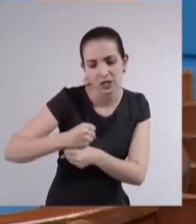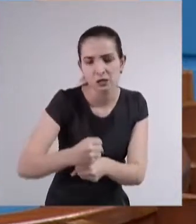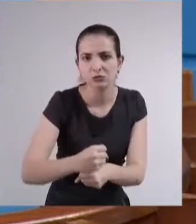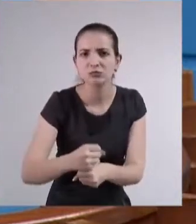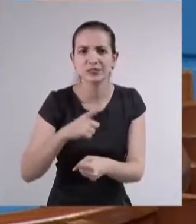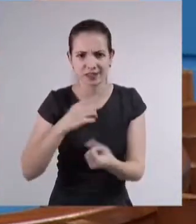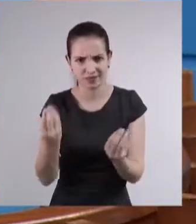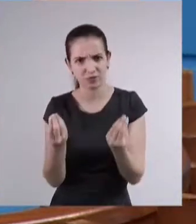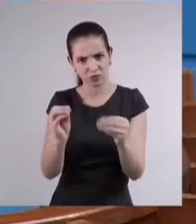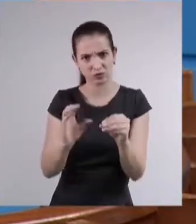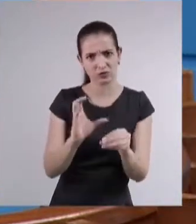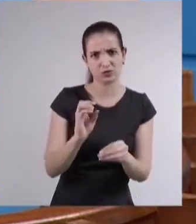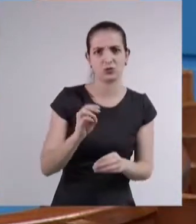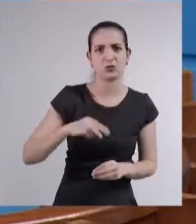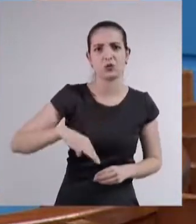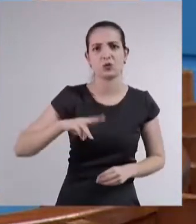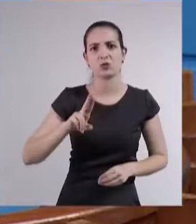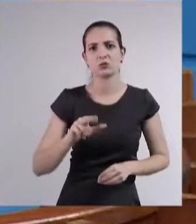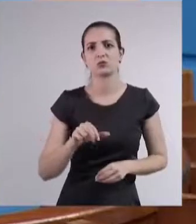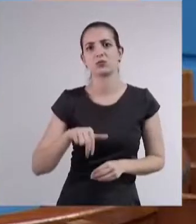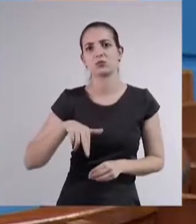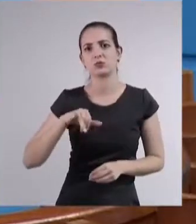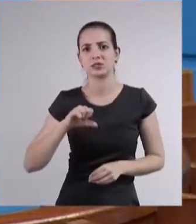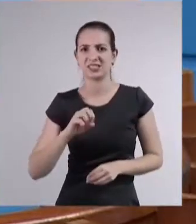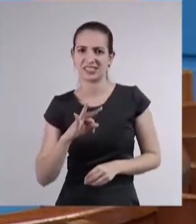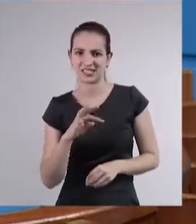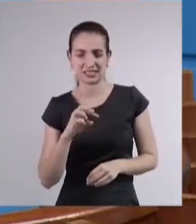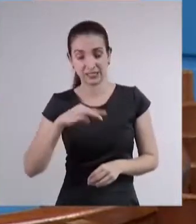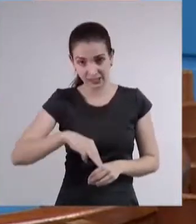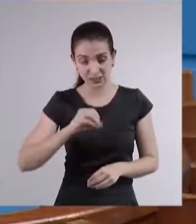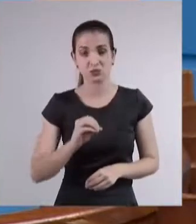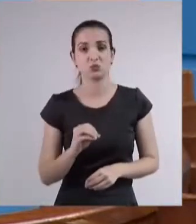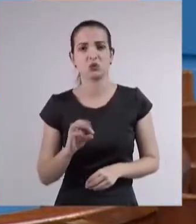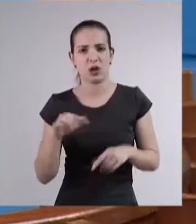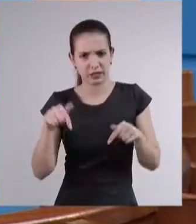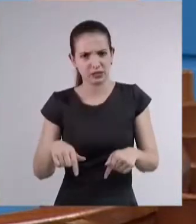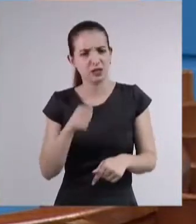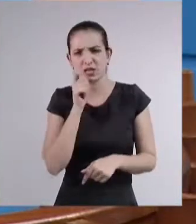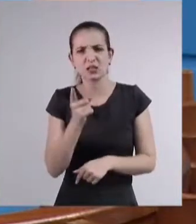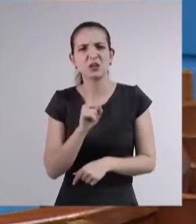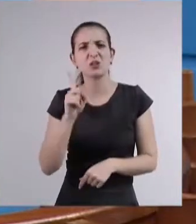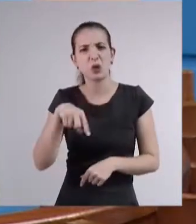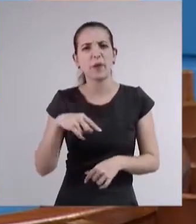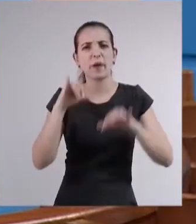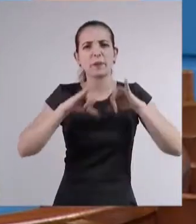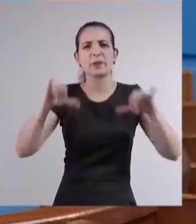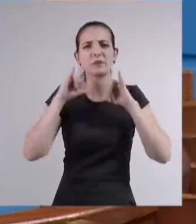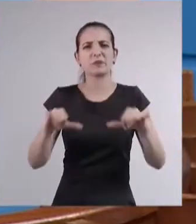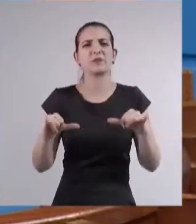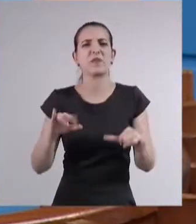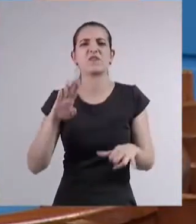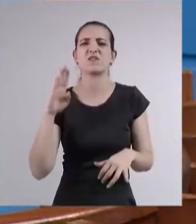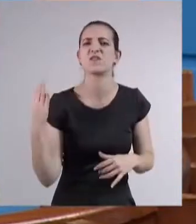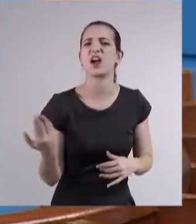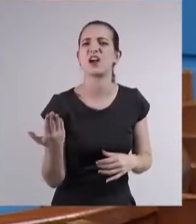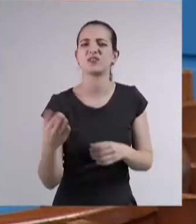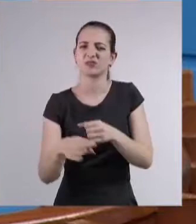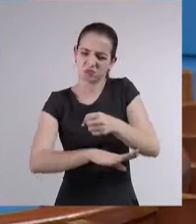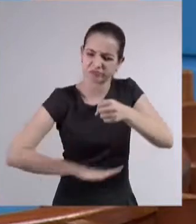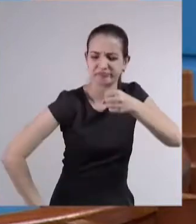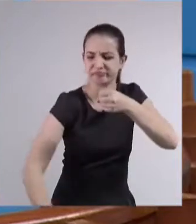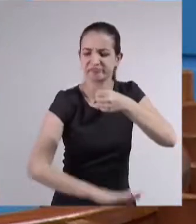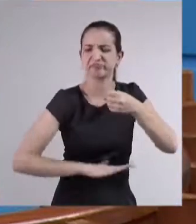Então é um discurso tão baixo, tão raso, tão sem conteúdo, que a gente